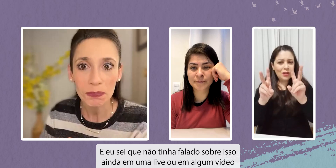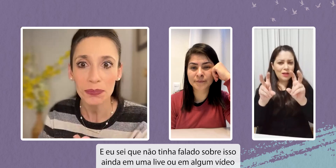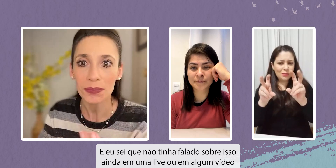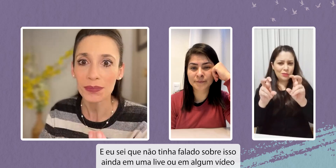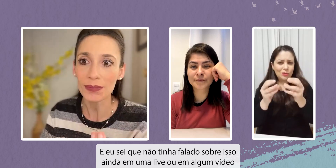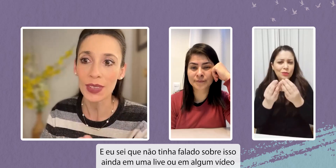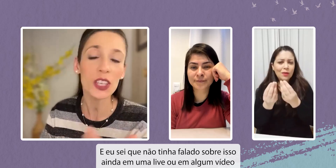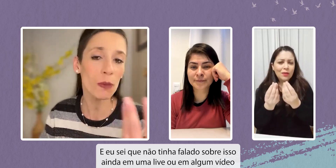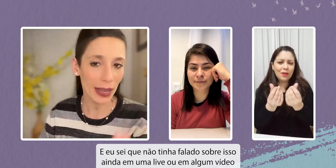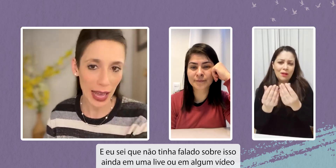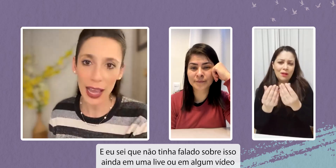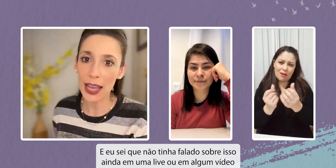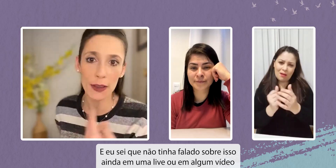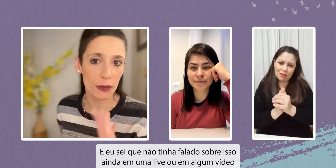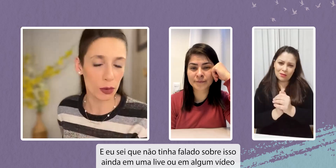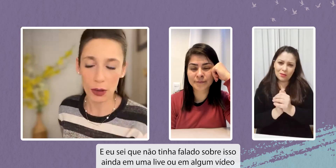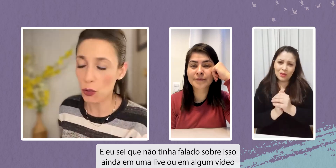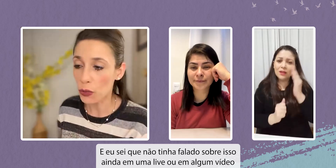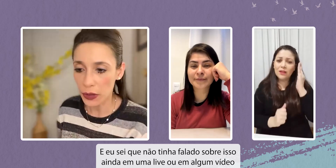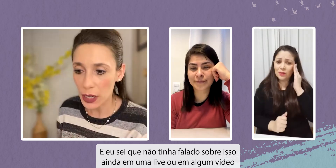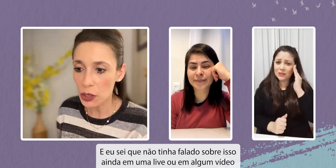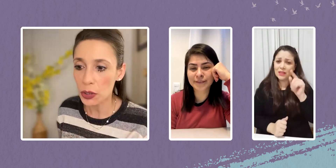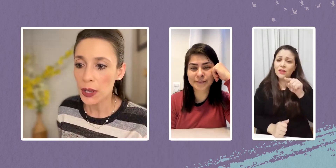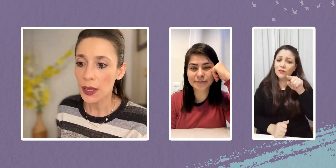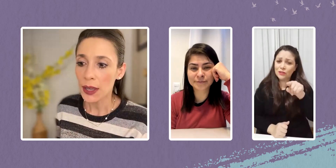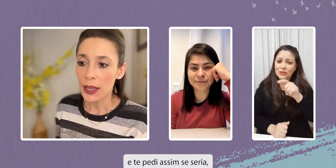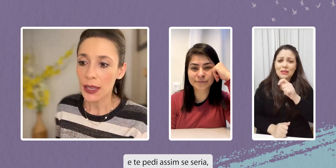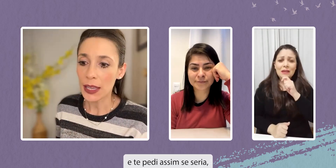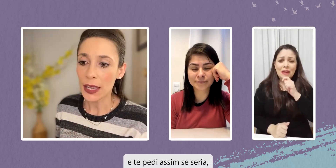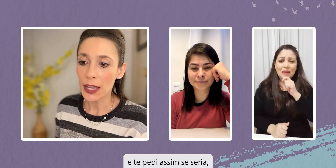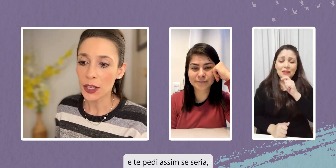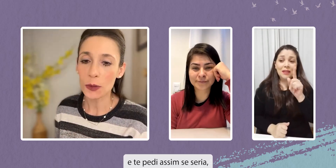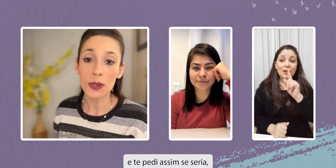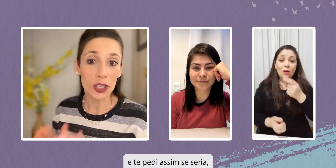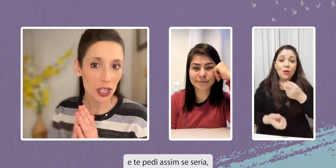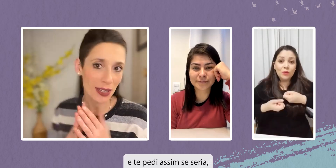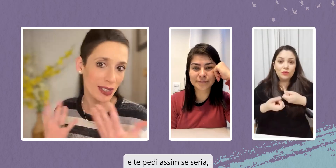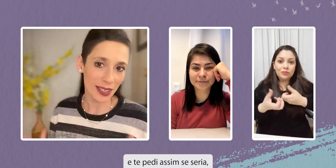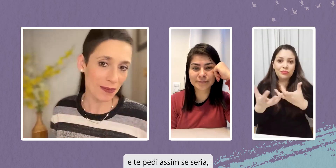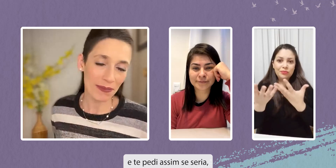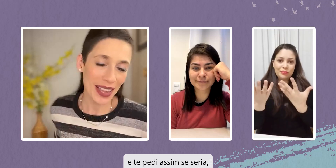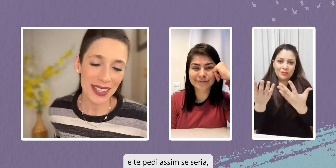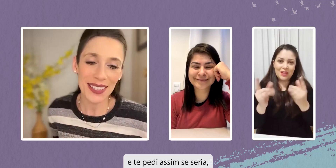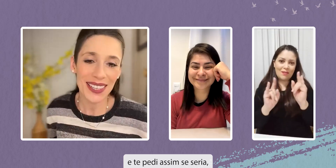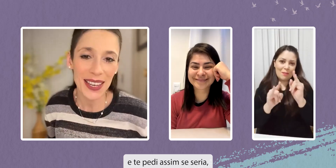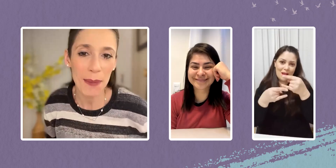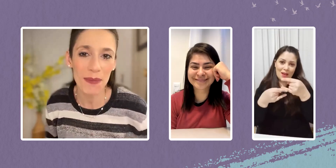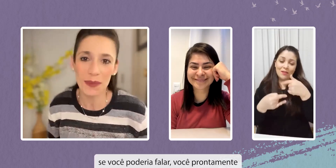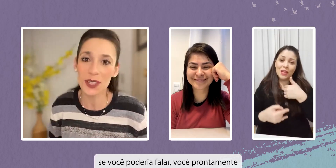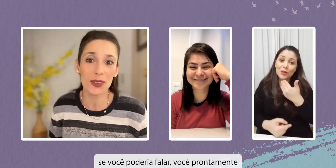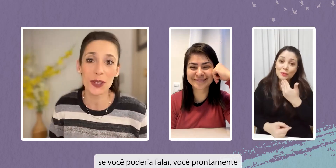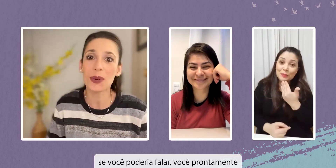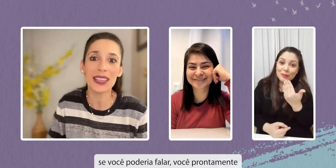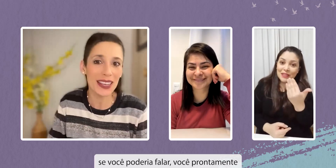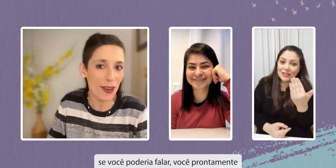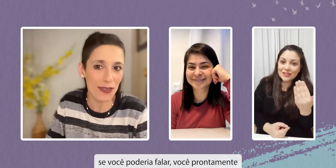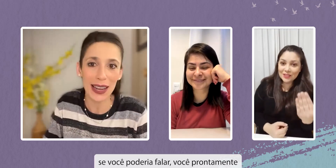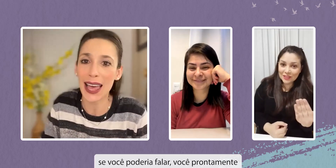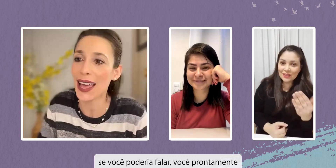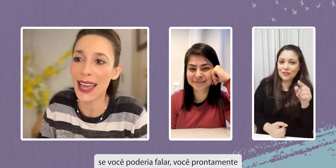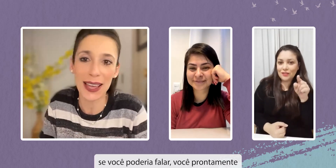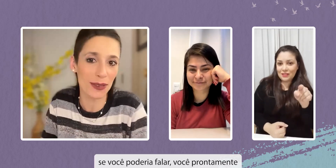ainda em uma live ou em algum vídeo. E te pedir assim, né, se você